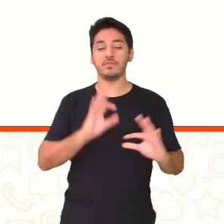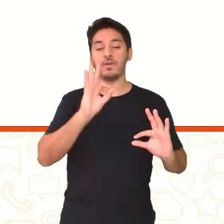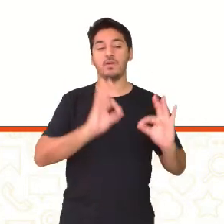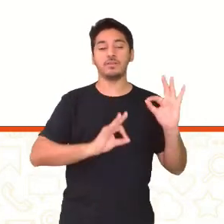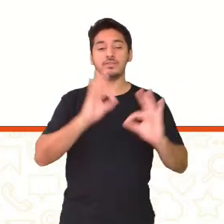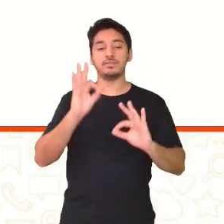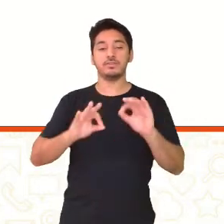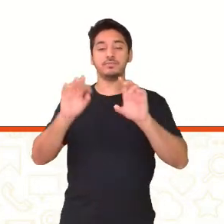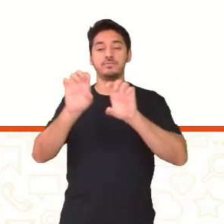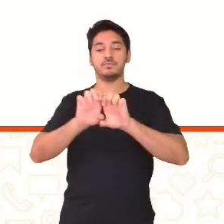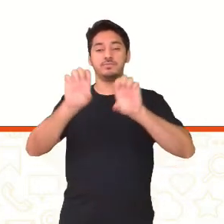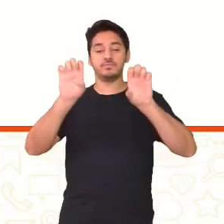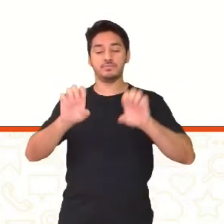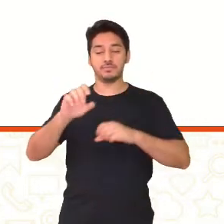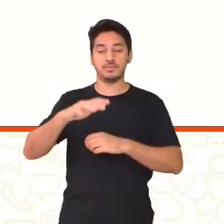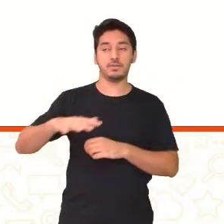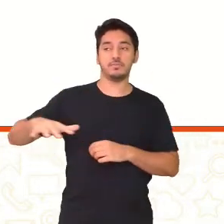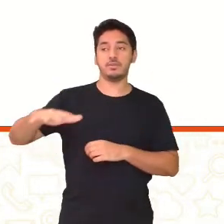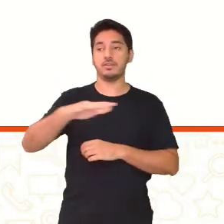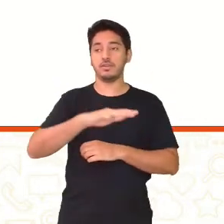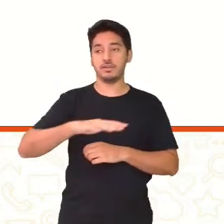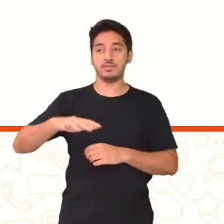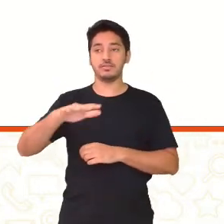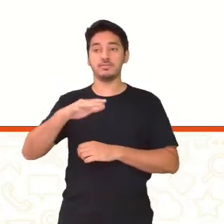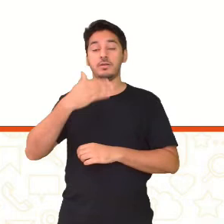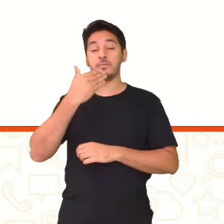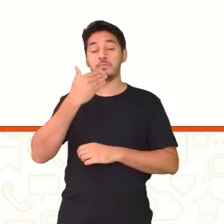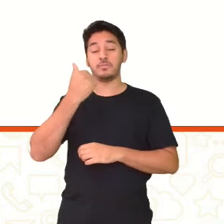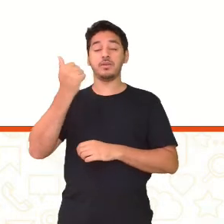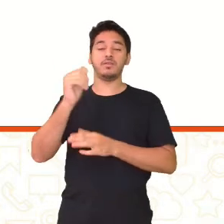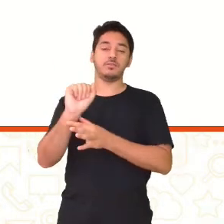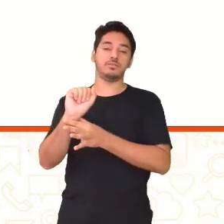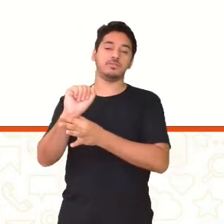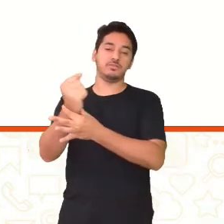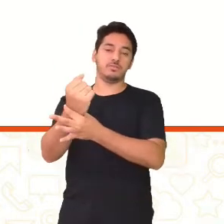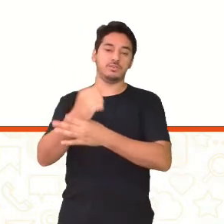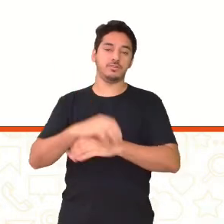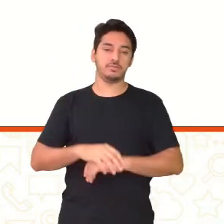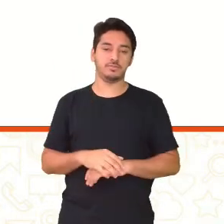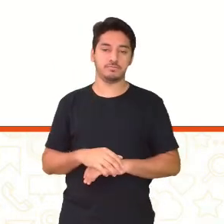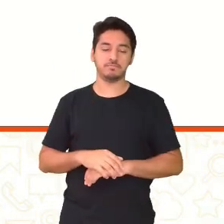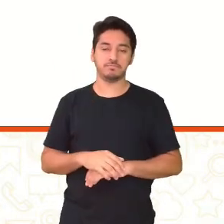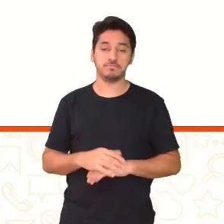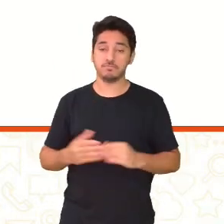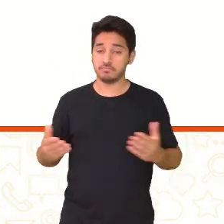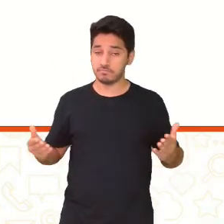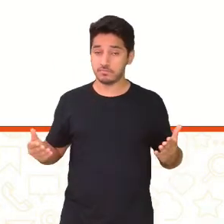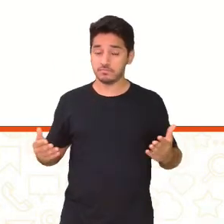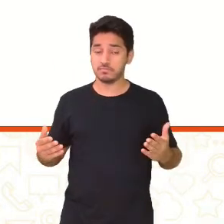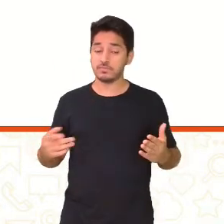e estruturação dos ambientes para lhe trazer segurança. Então,